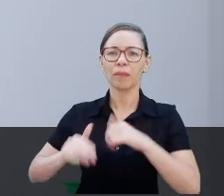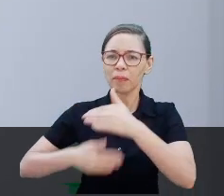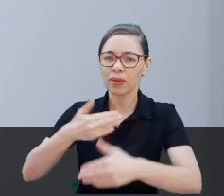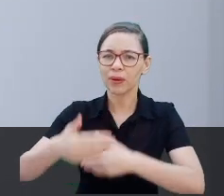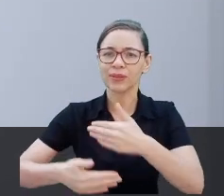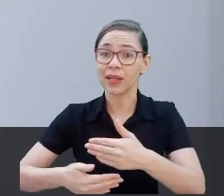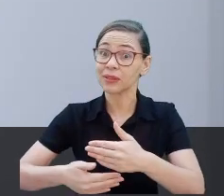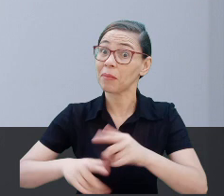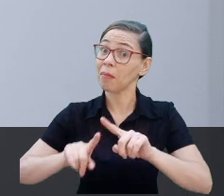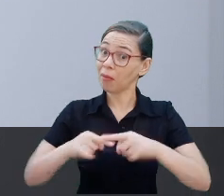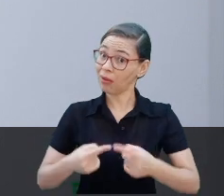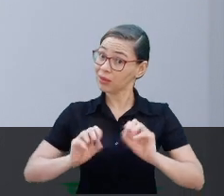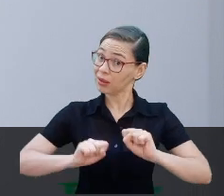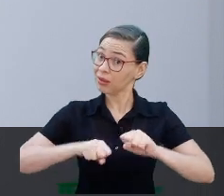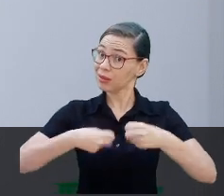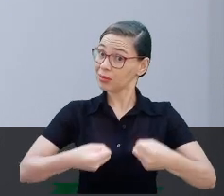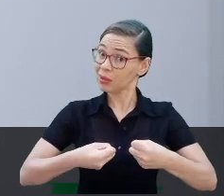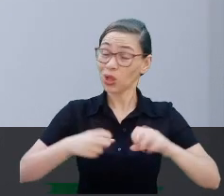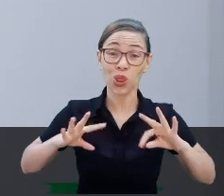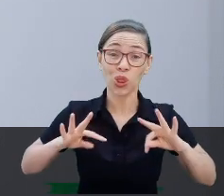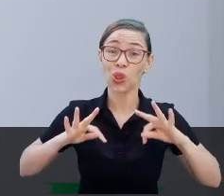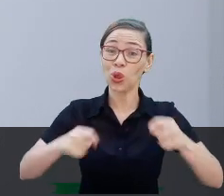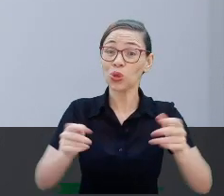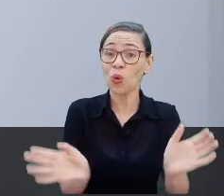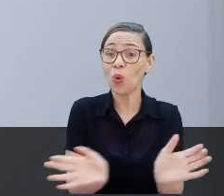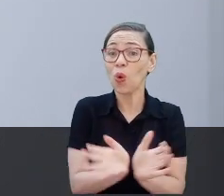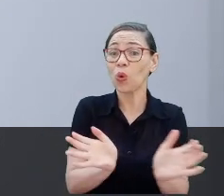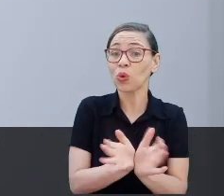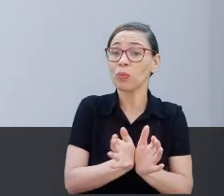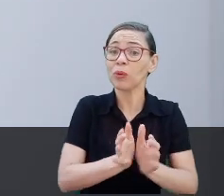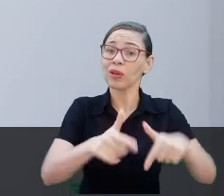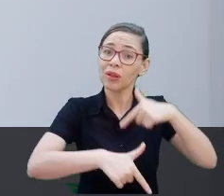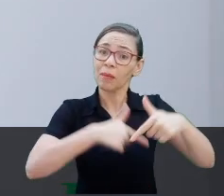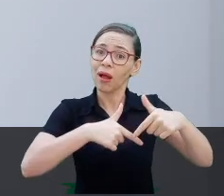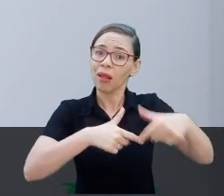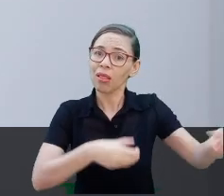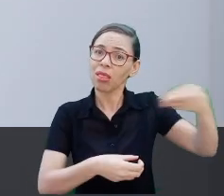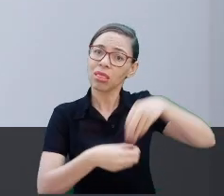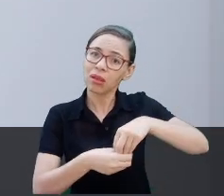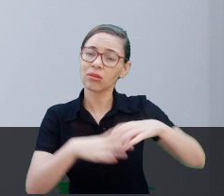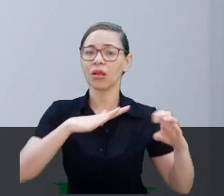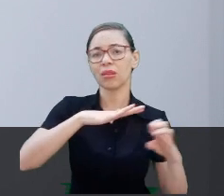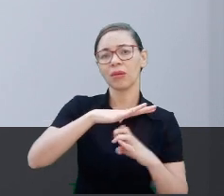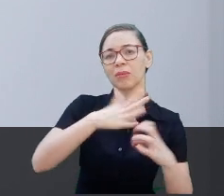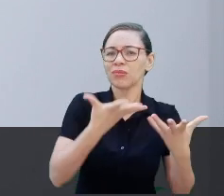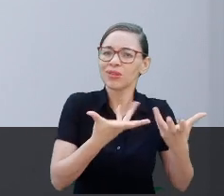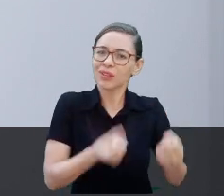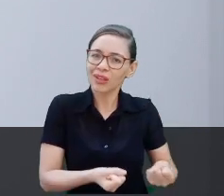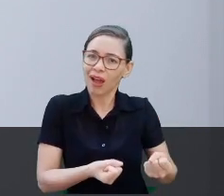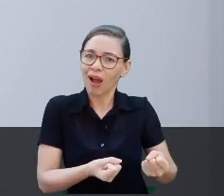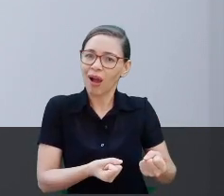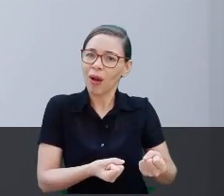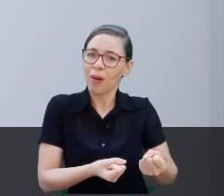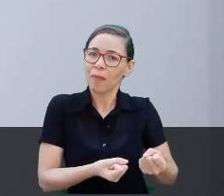processo de seleção, é também capacitar toda essa equipe, é trabalhar a visão que a sociedade tem